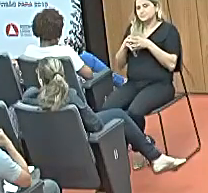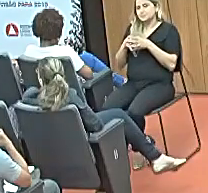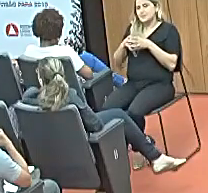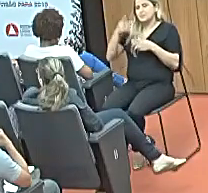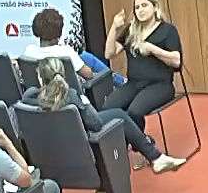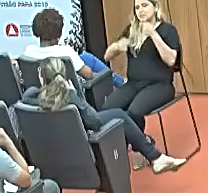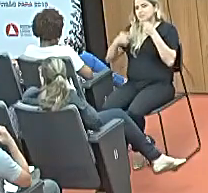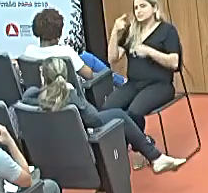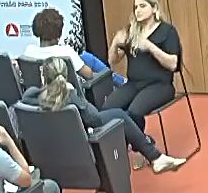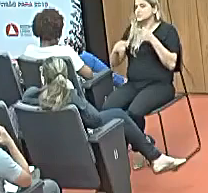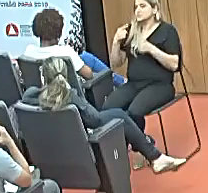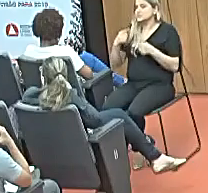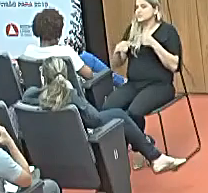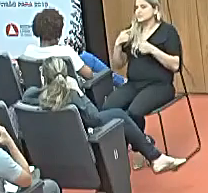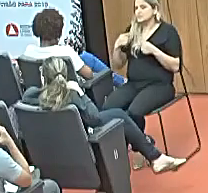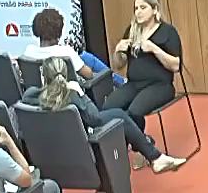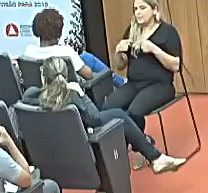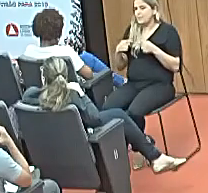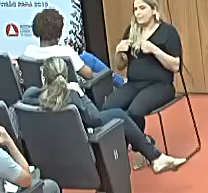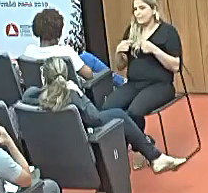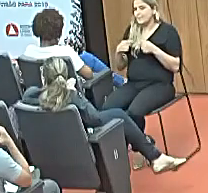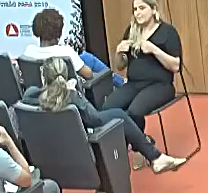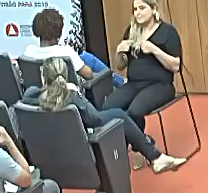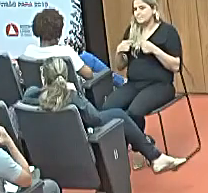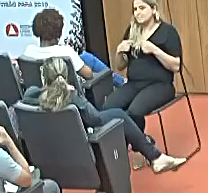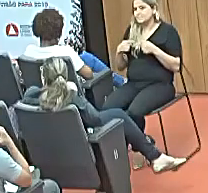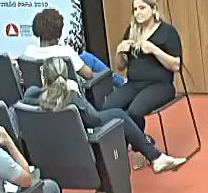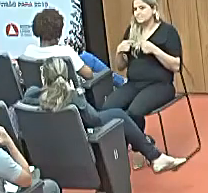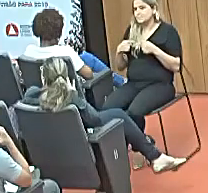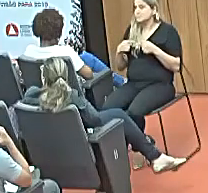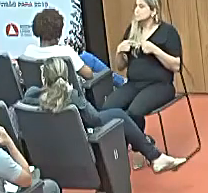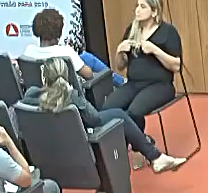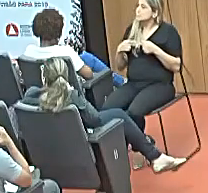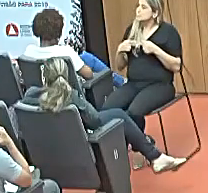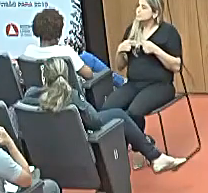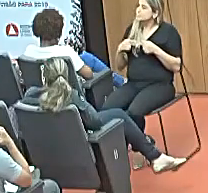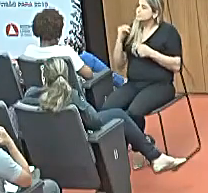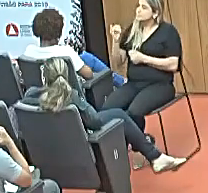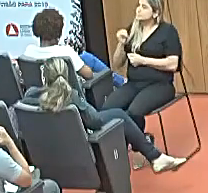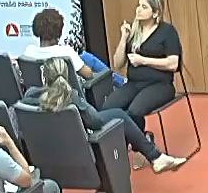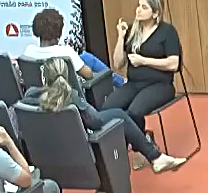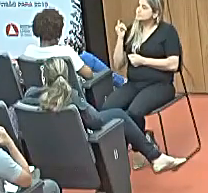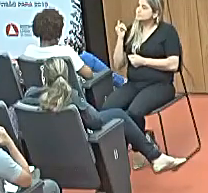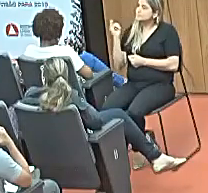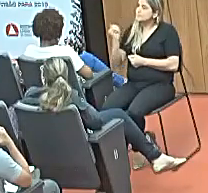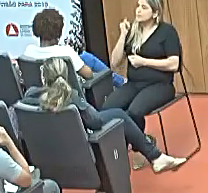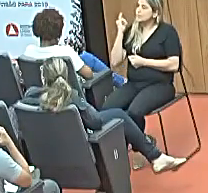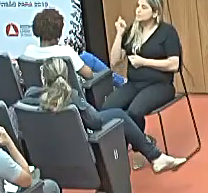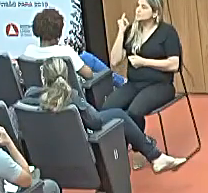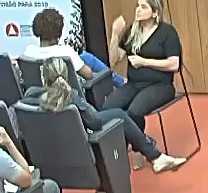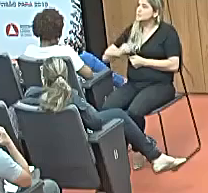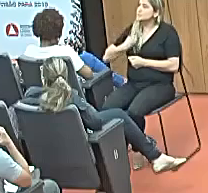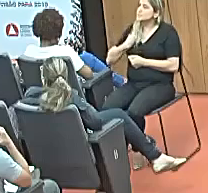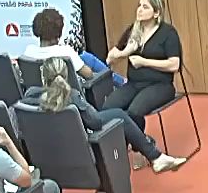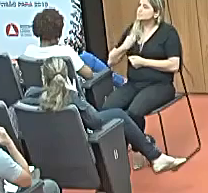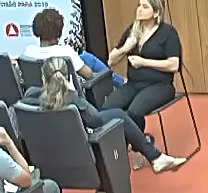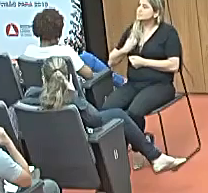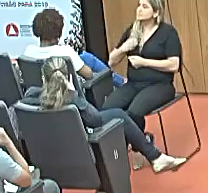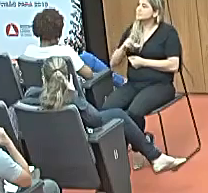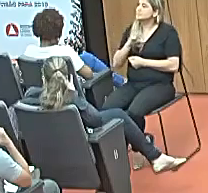discute muitas enfim não é um conselho de fato isso é extremamente importante que haja participação dos usuários muito